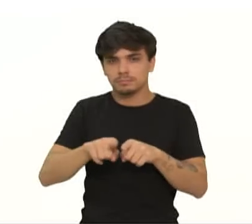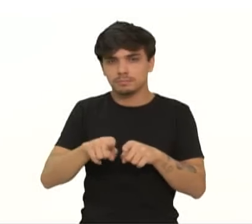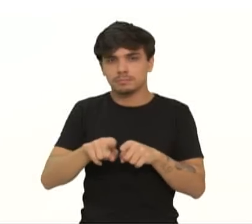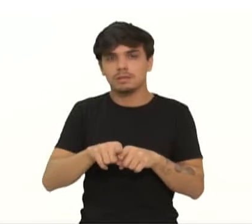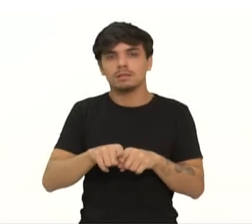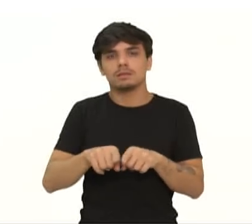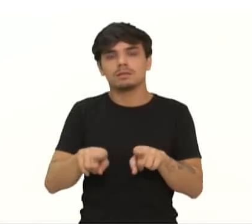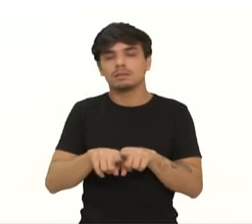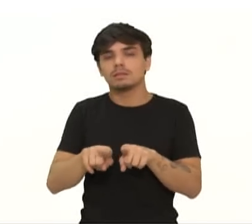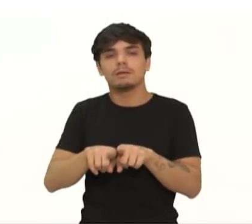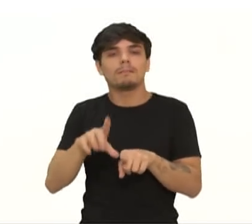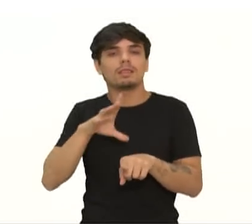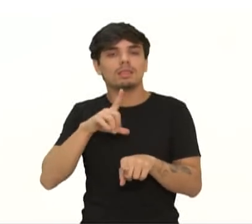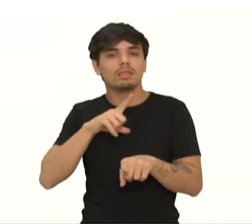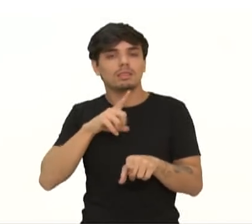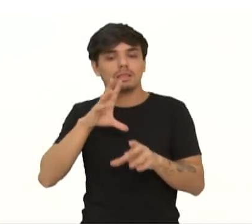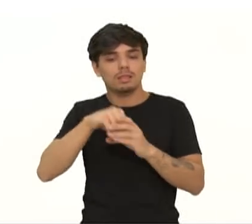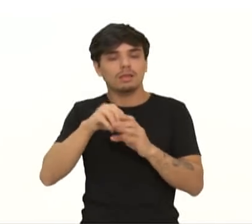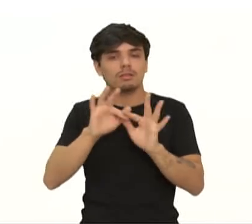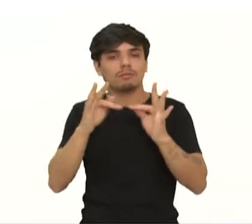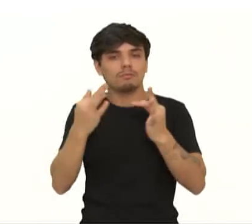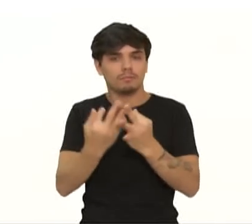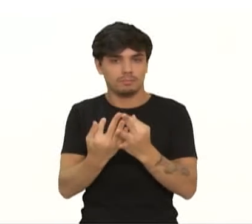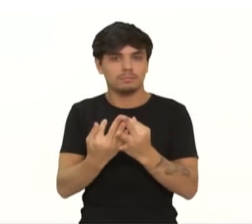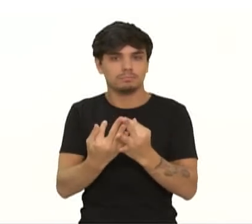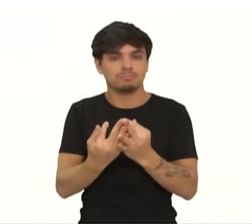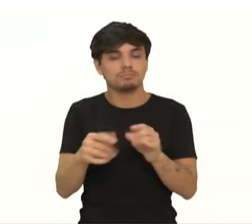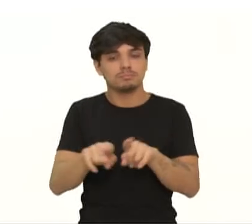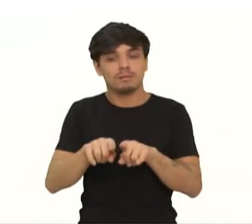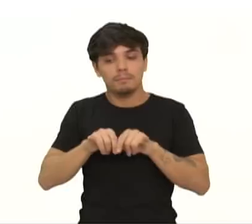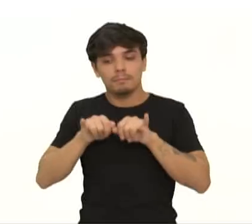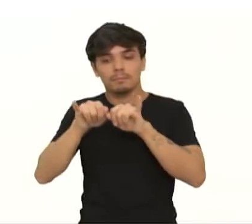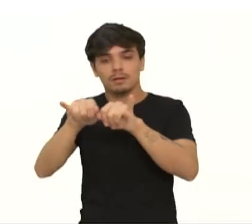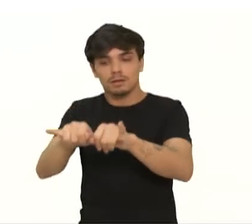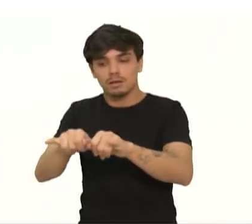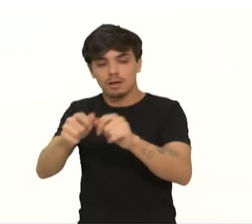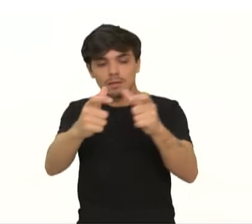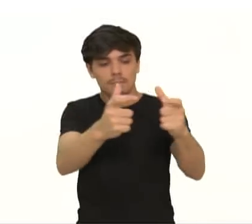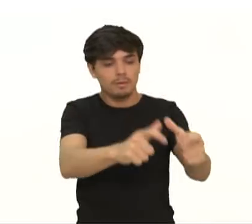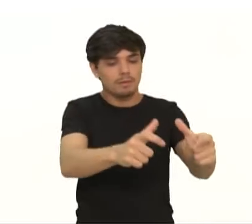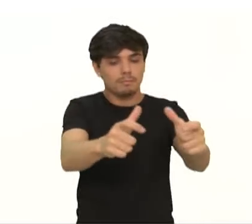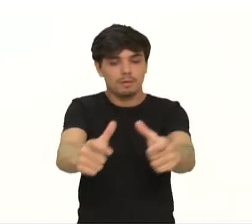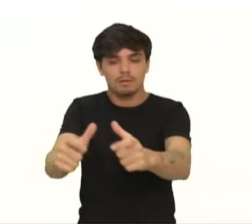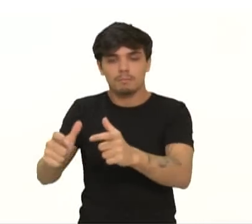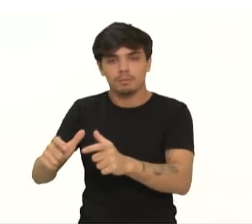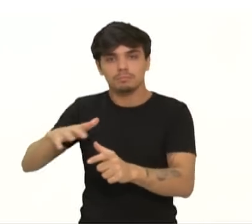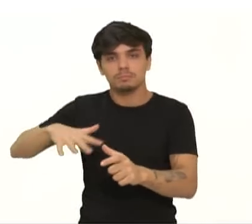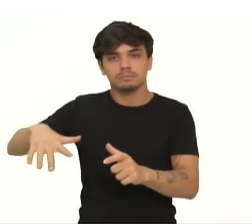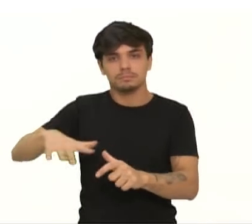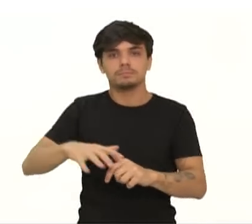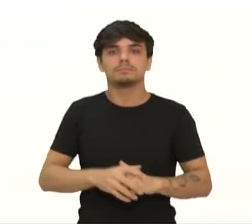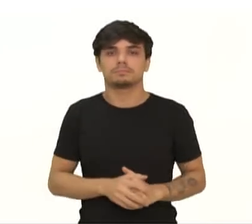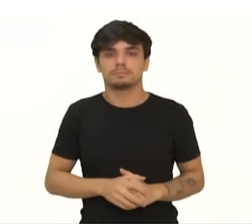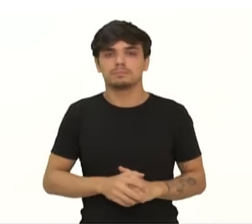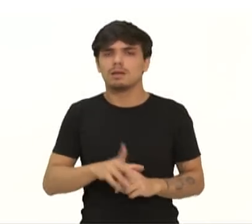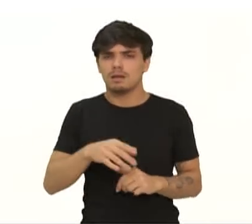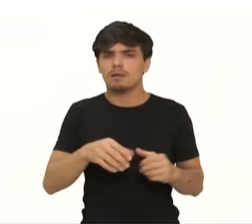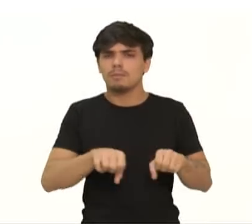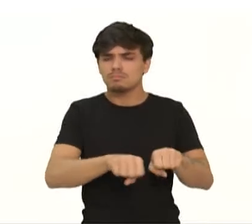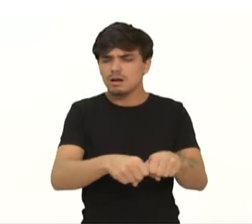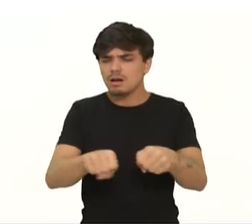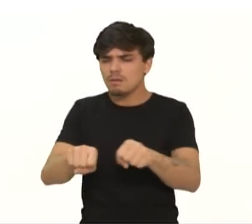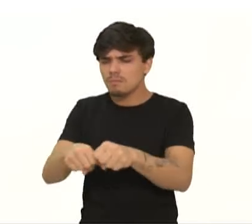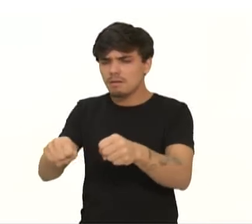entre famílias, territoriais e comerciais. Foi um dos maiores e mais